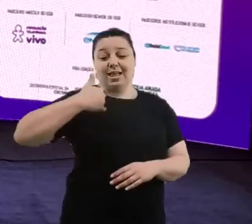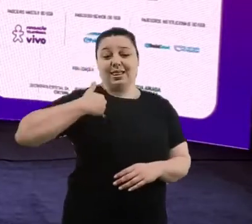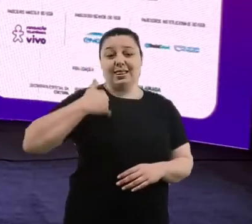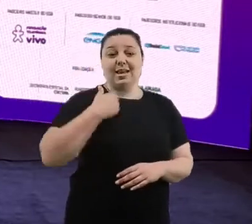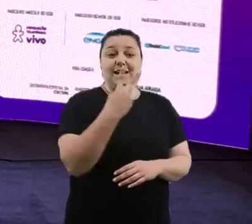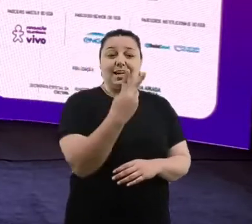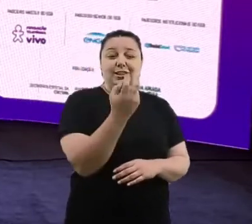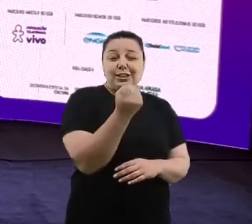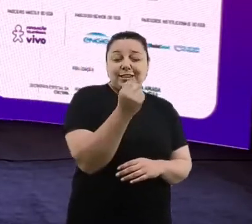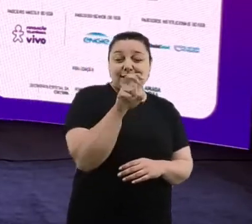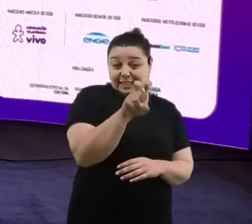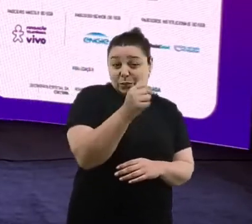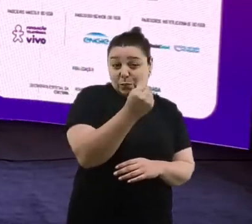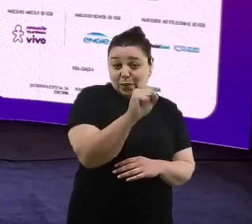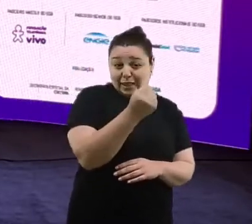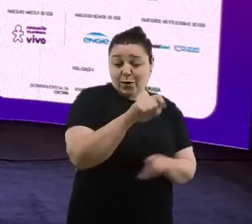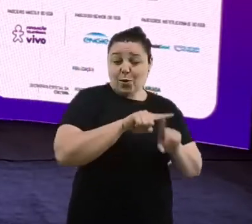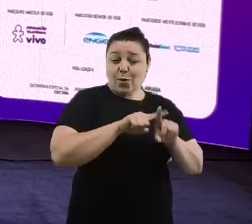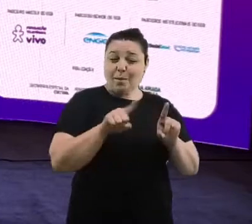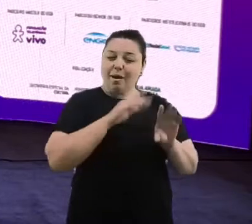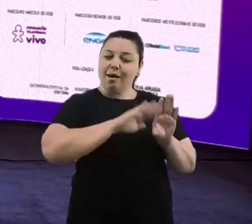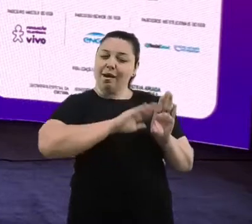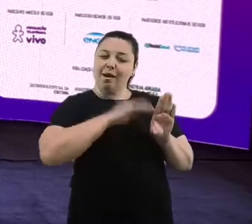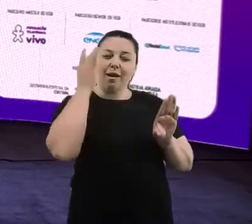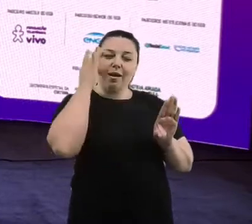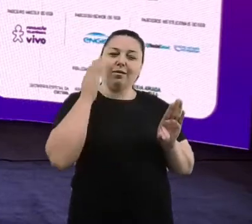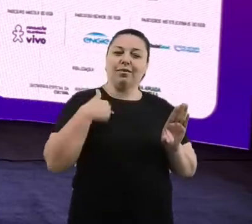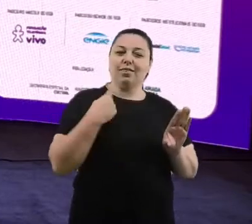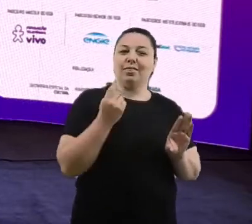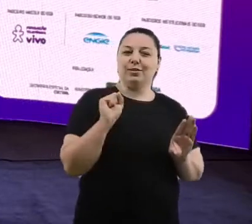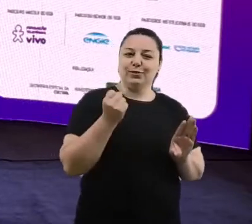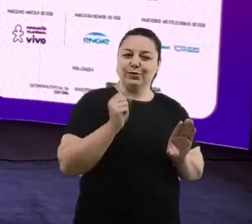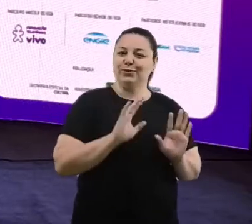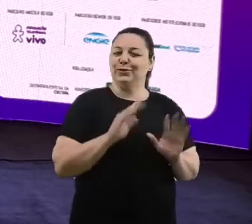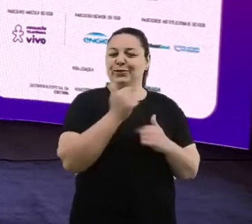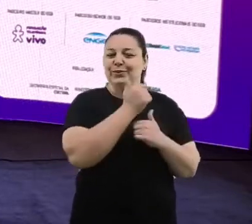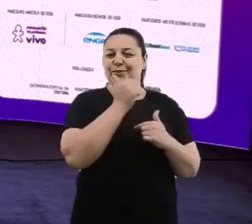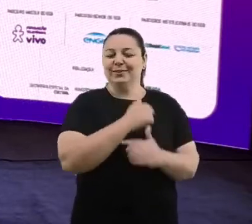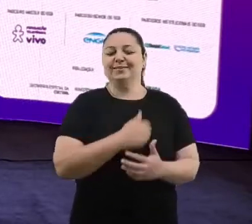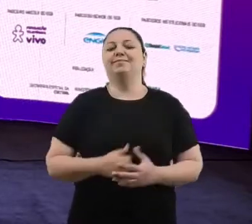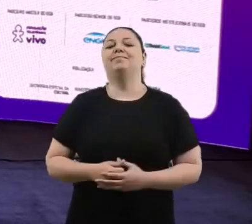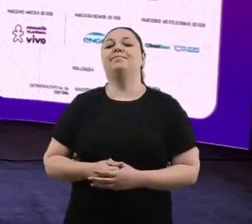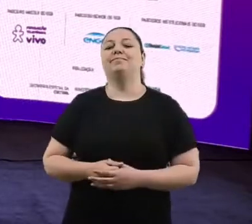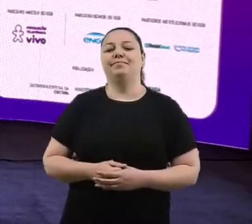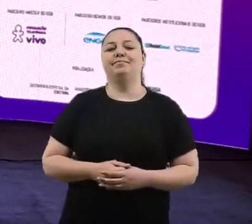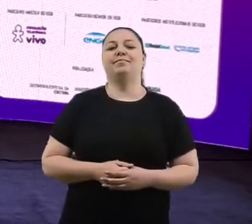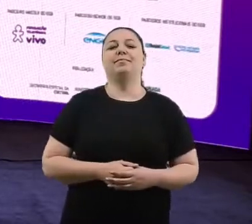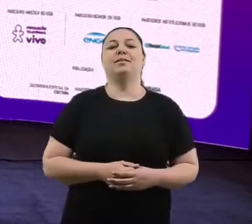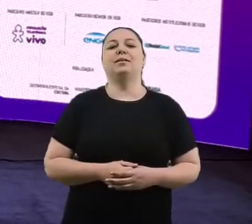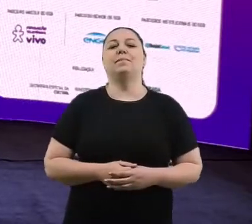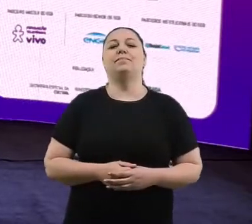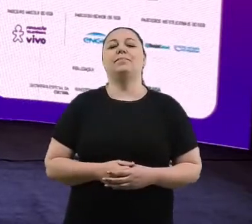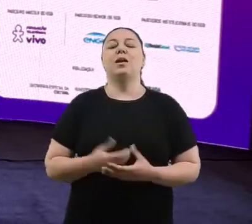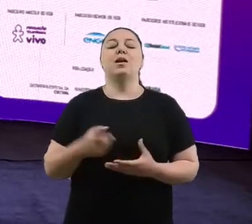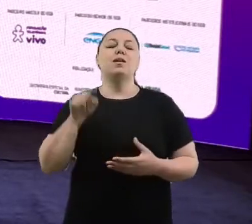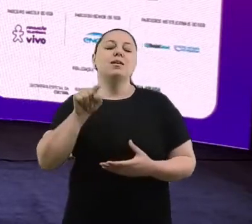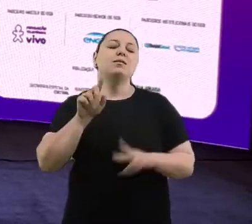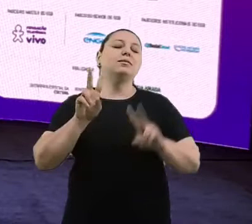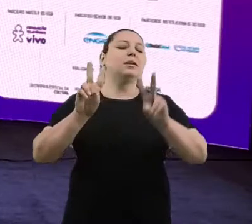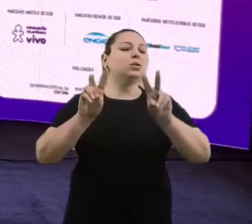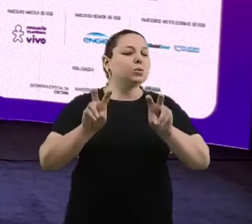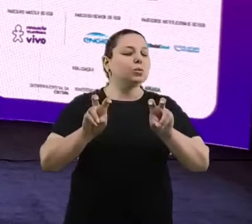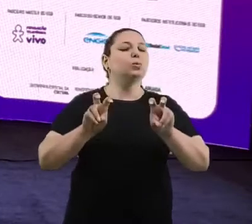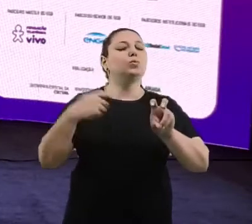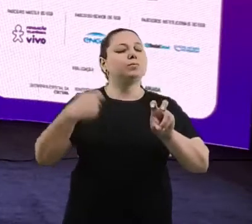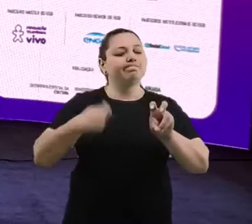então, assim, esse tema é um tema que desperta muita atenção num momento que a gente está vivendo que é muito